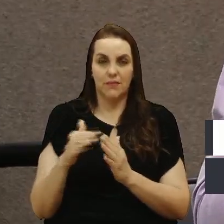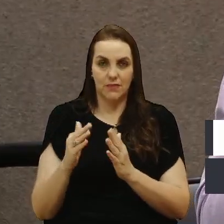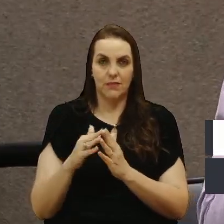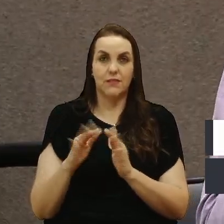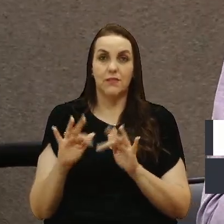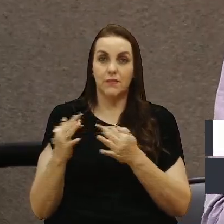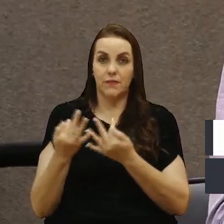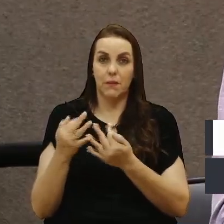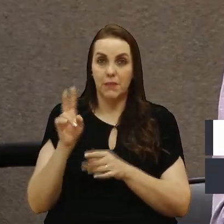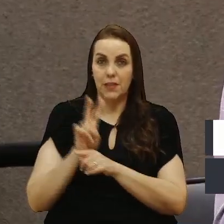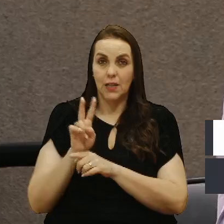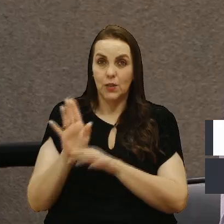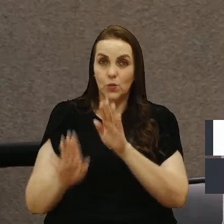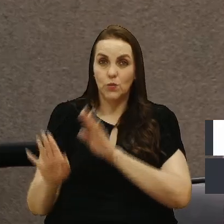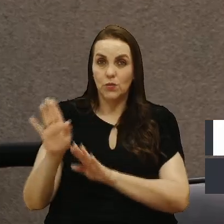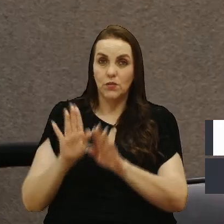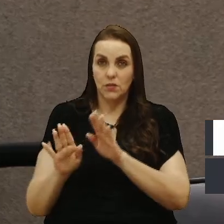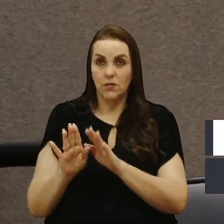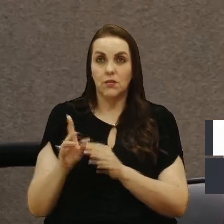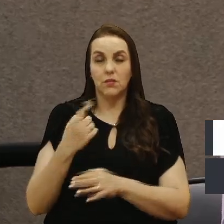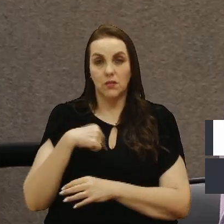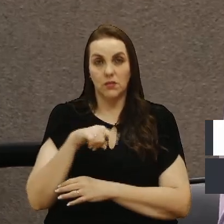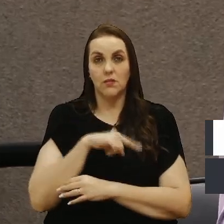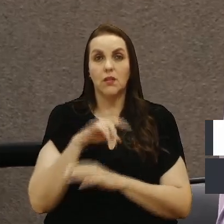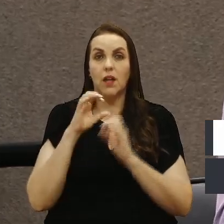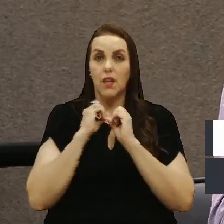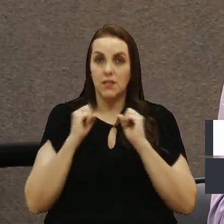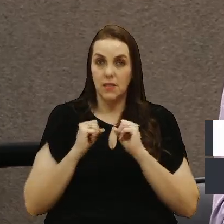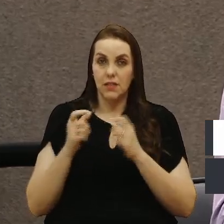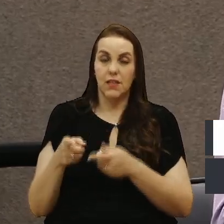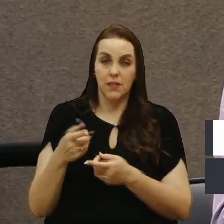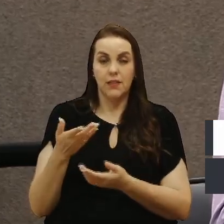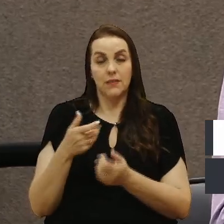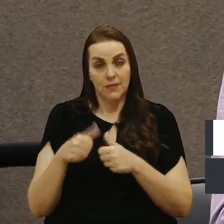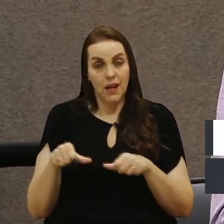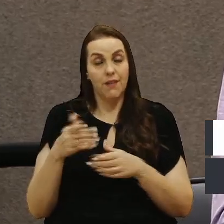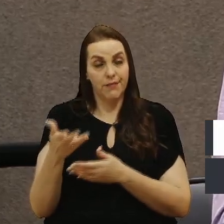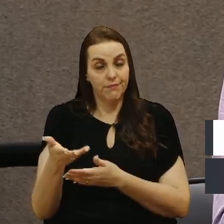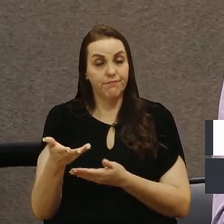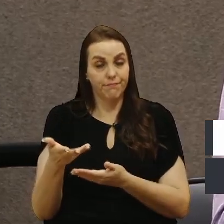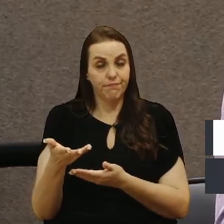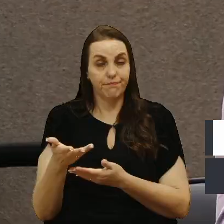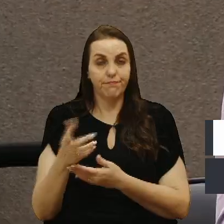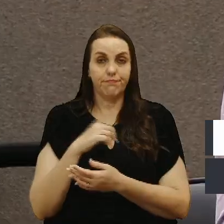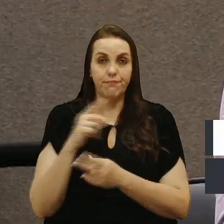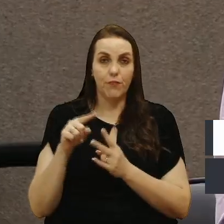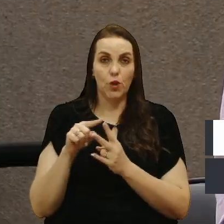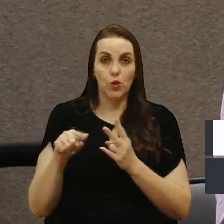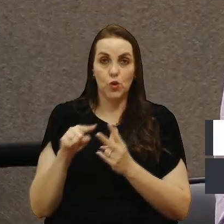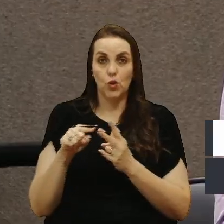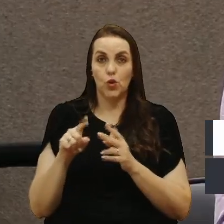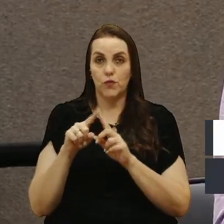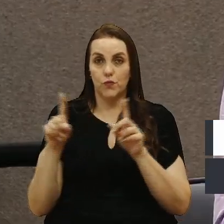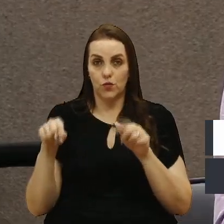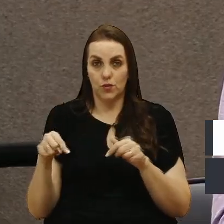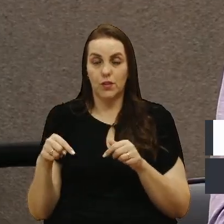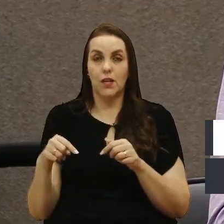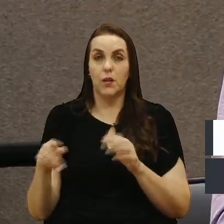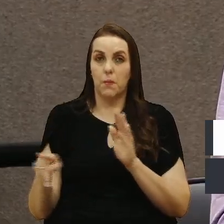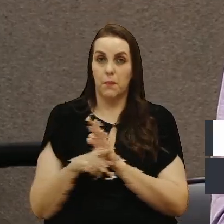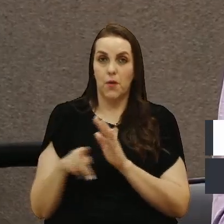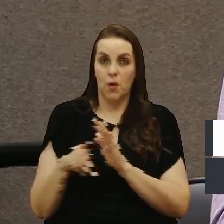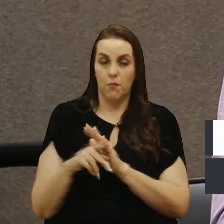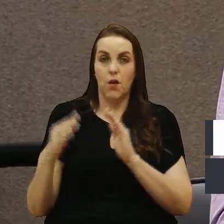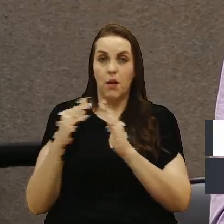cuidado. Enquanto a gente estava à frente da secretaria, a gente deixamos 2 funcionários lá da habitação, lá do